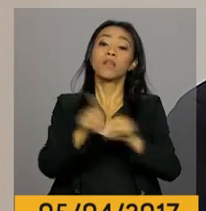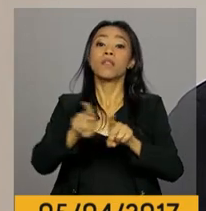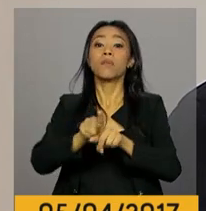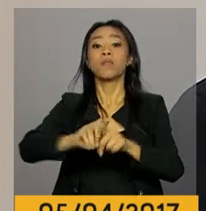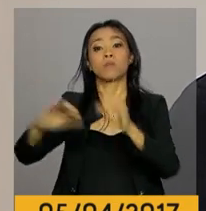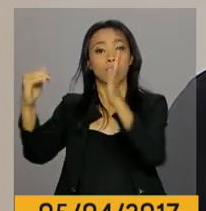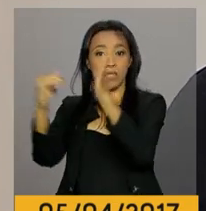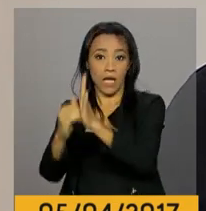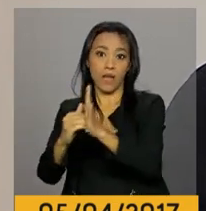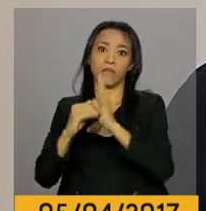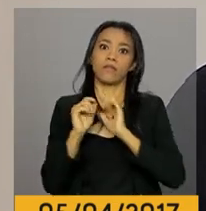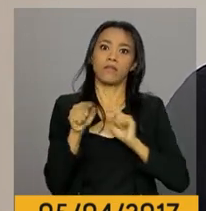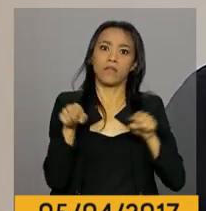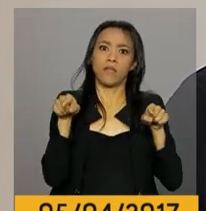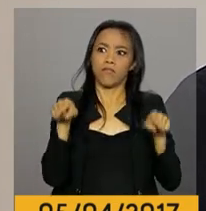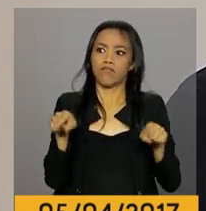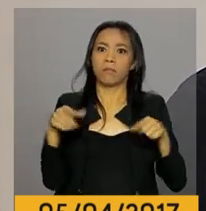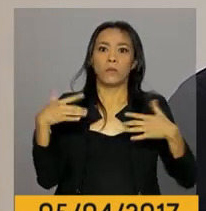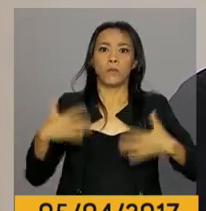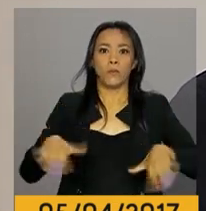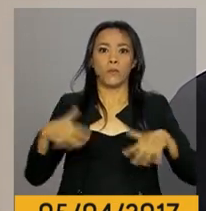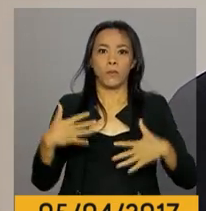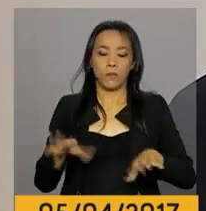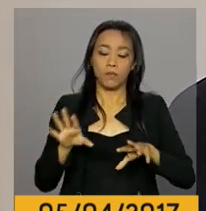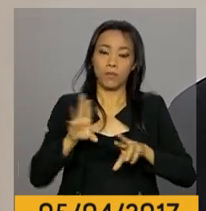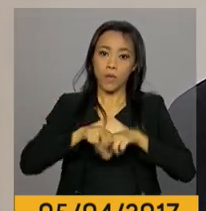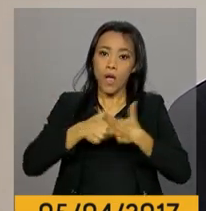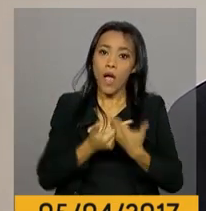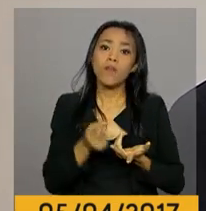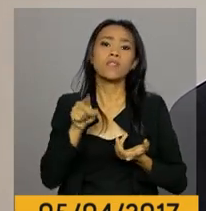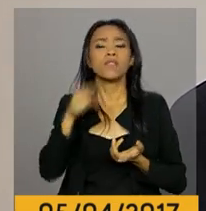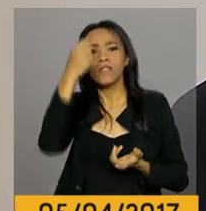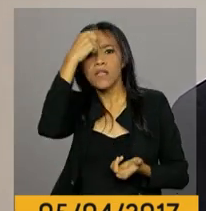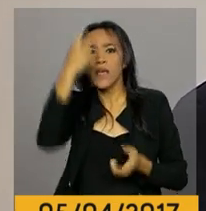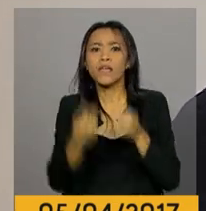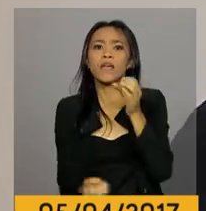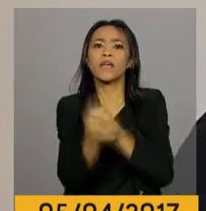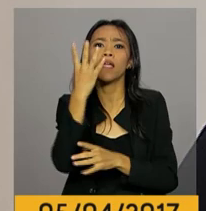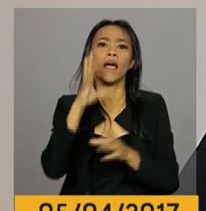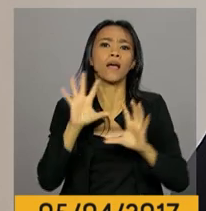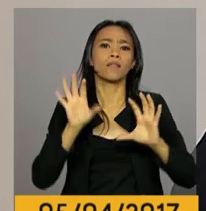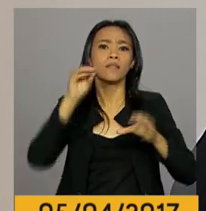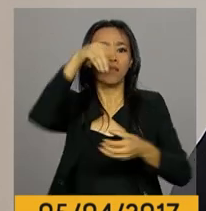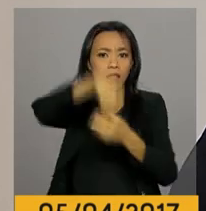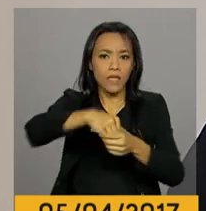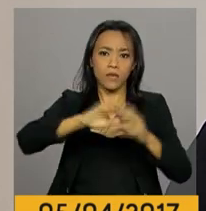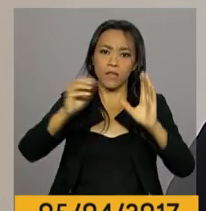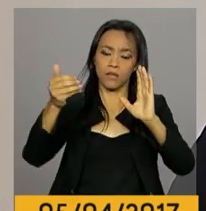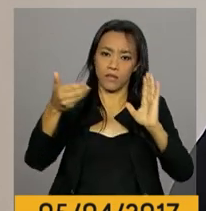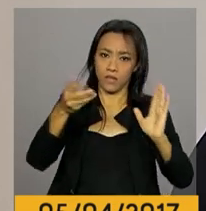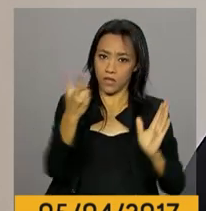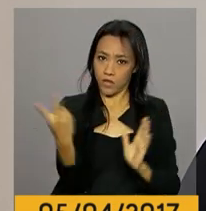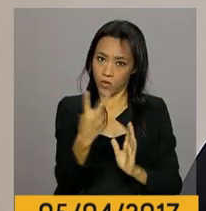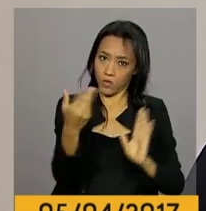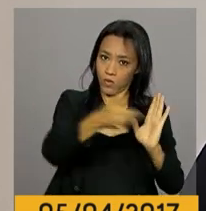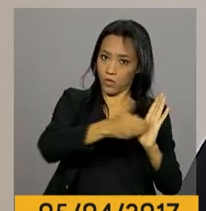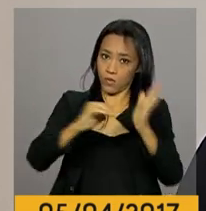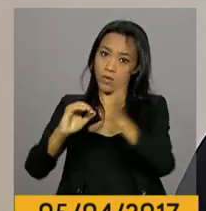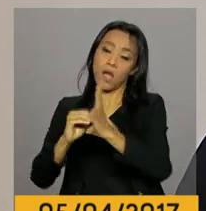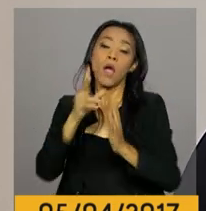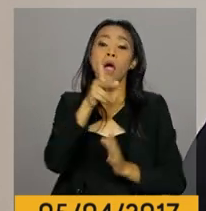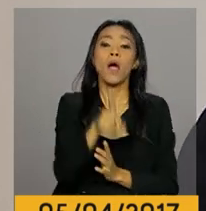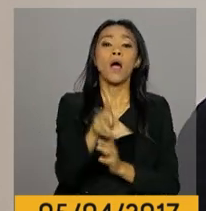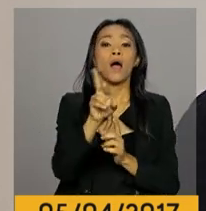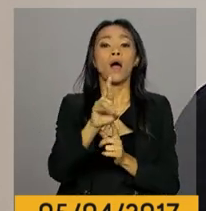Federal ganhou maior expressão ainda em função da ideia da procuradoria Como de resto nós colocamos Rosângela naquela